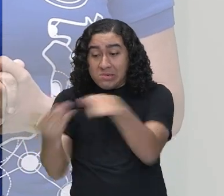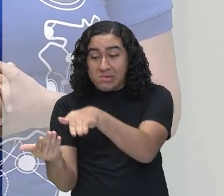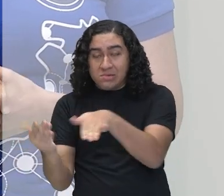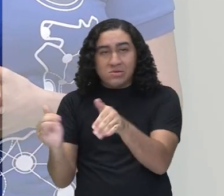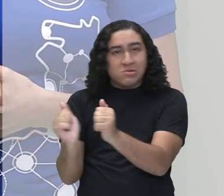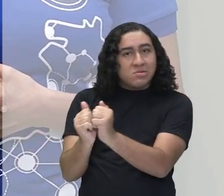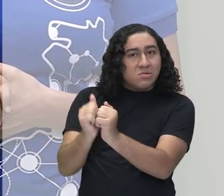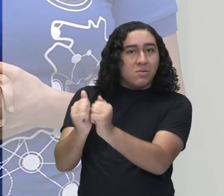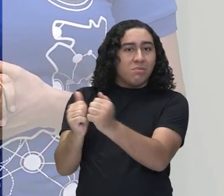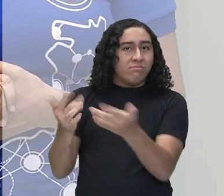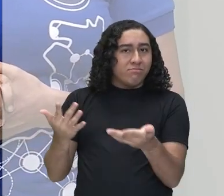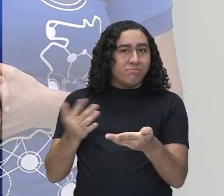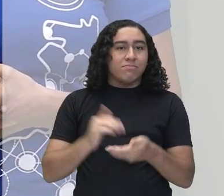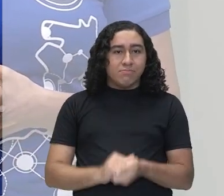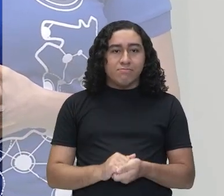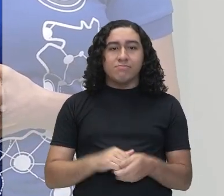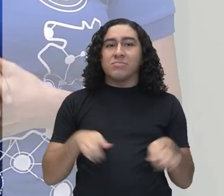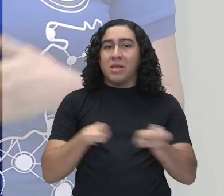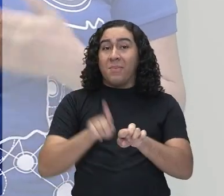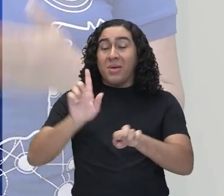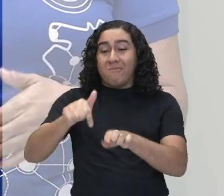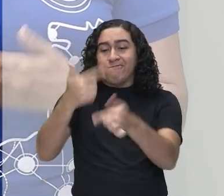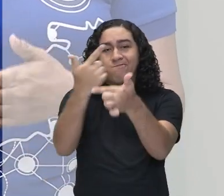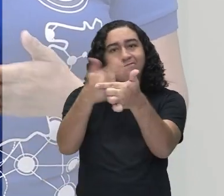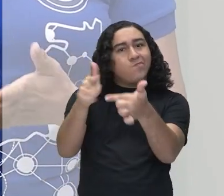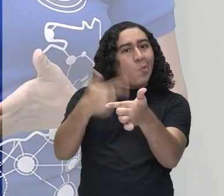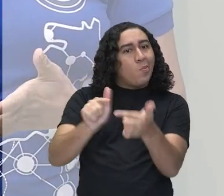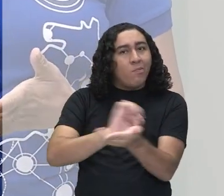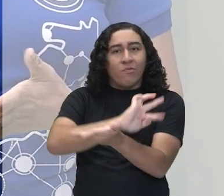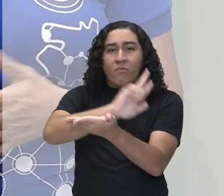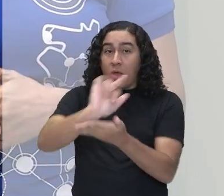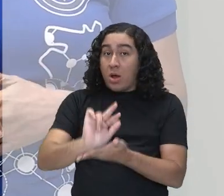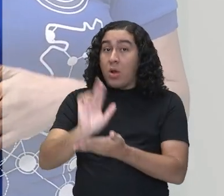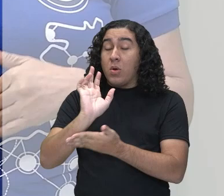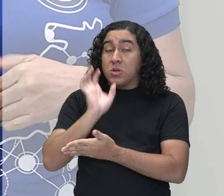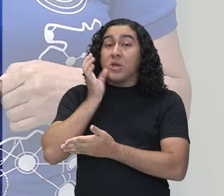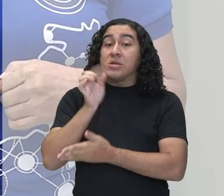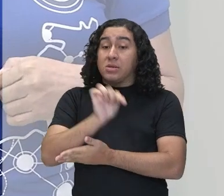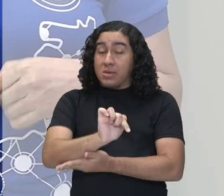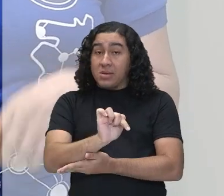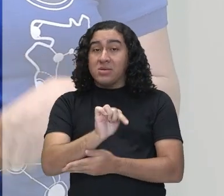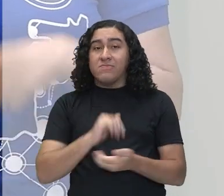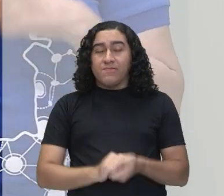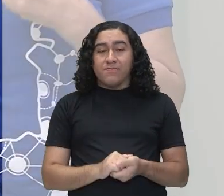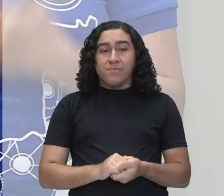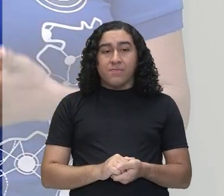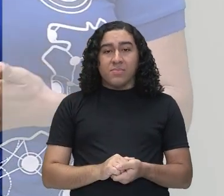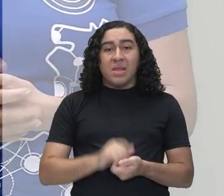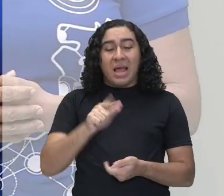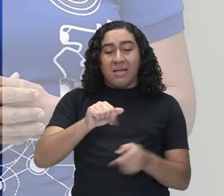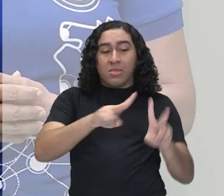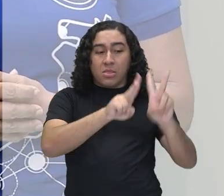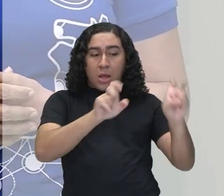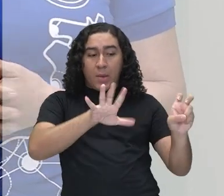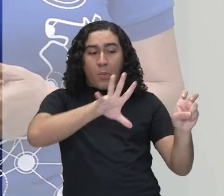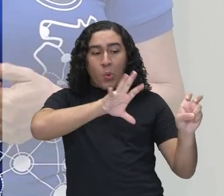um ambiente conflituoso, né, cheio de questões, né, tanto amorosa como